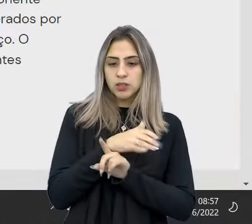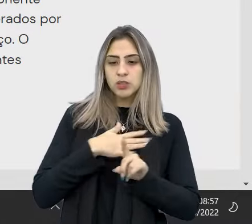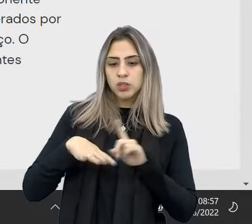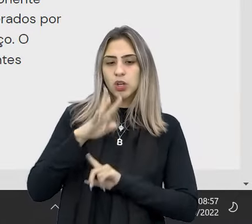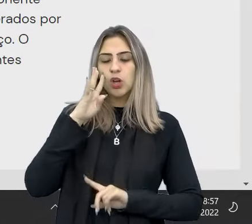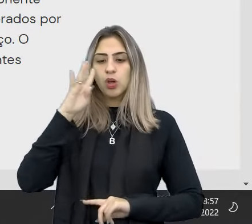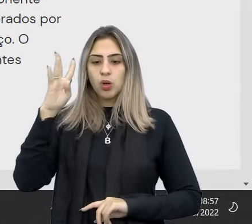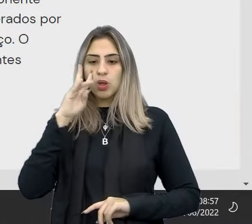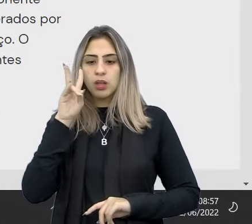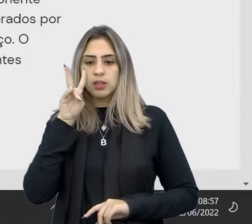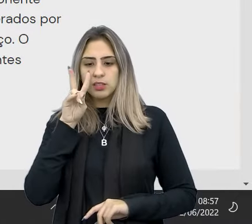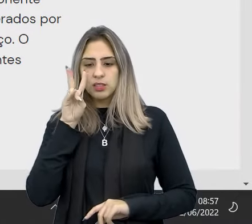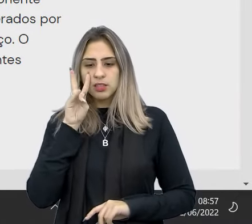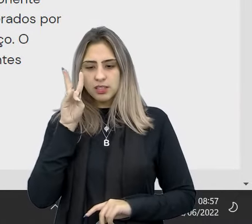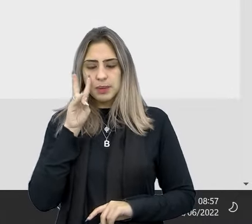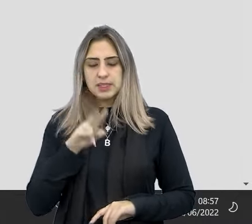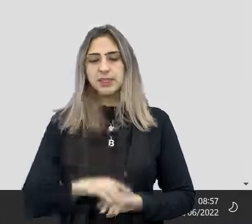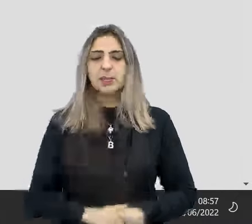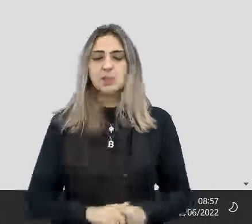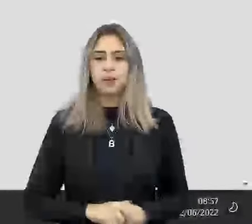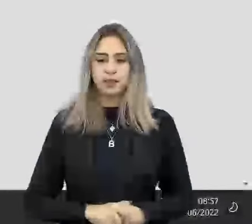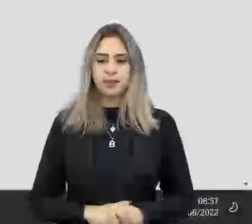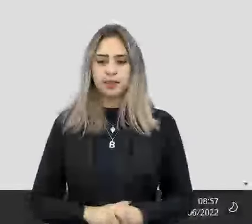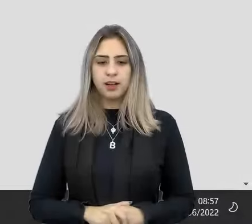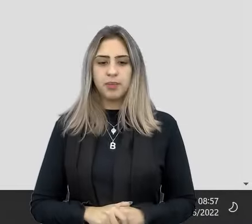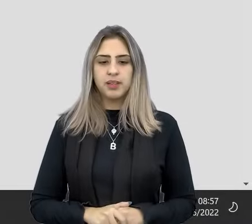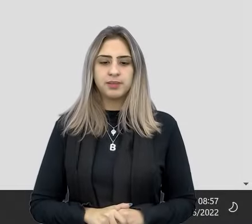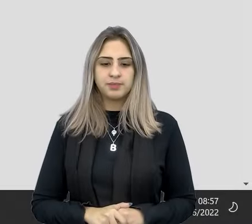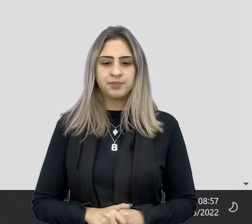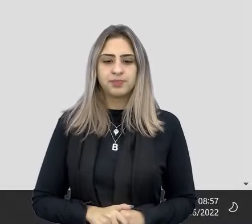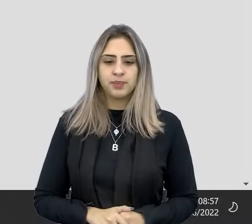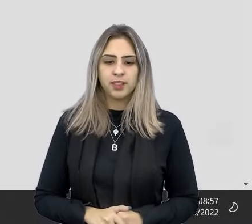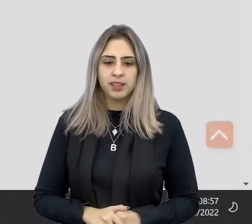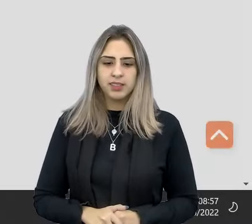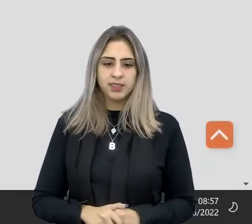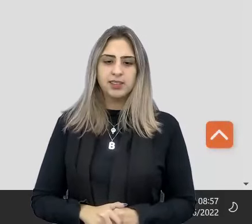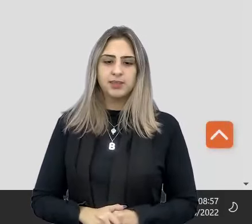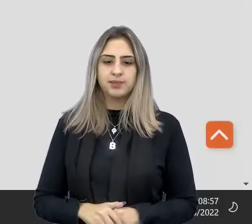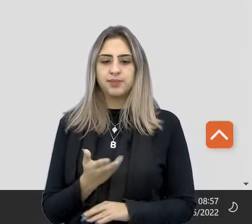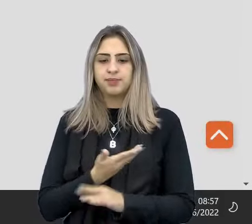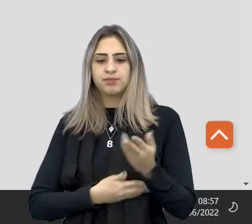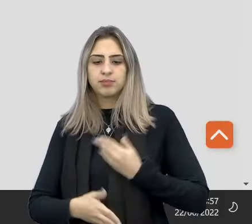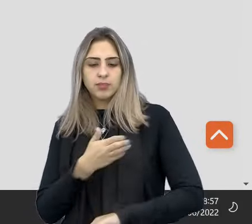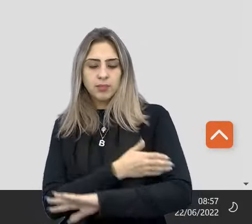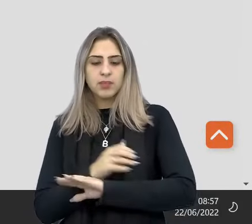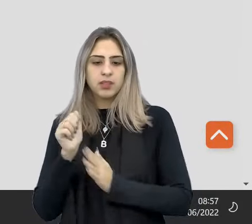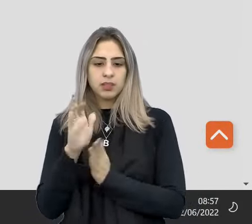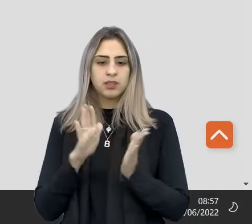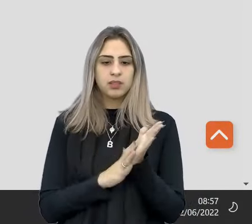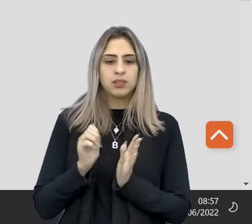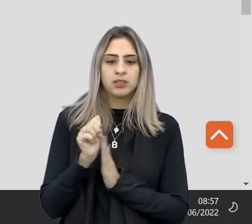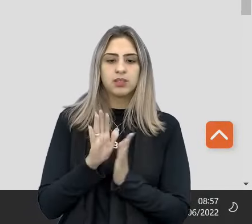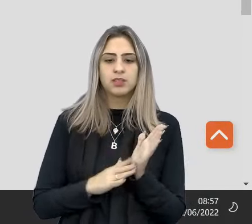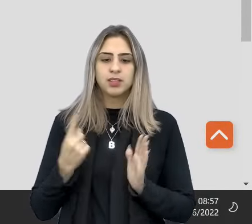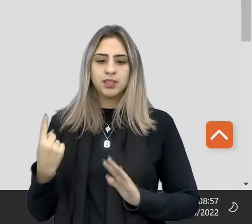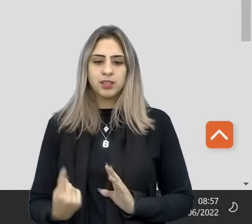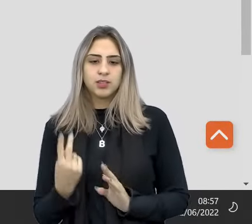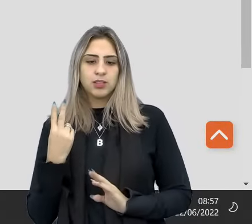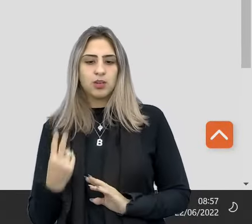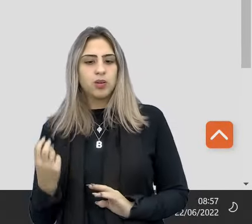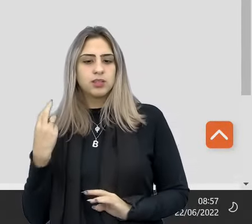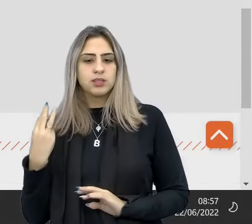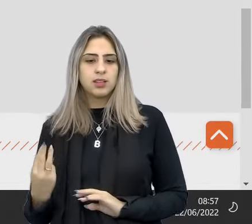Sociologia e História. Mesma coisa, a introdução e as atividades Isso. 1, 2,